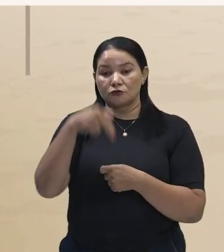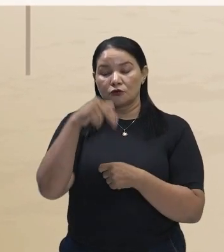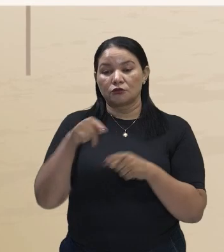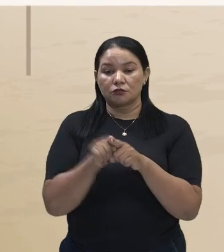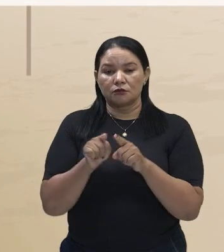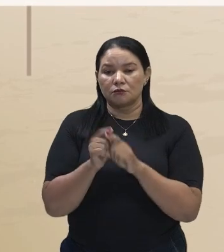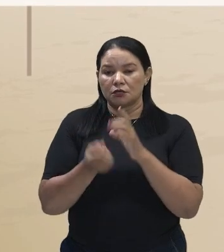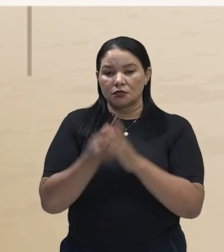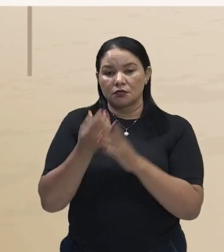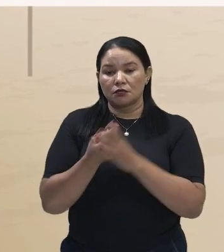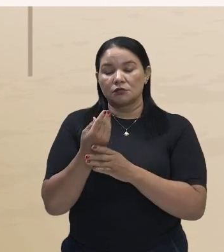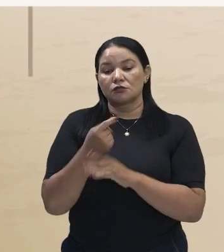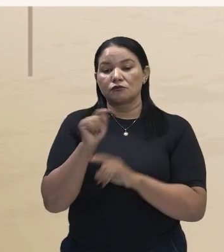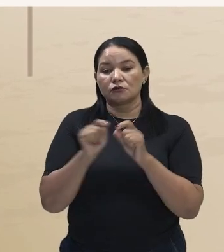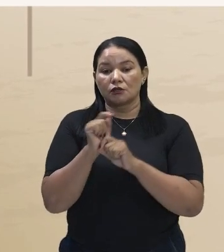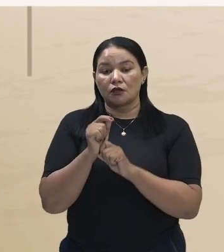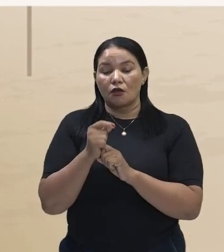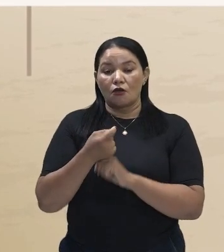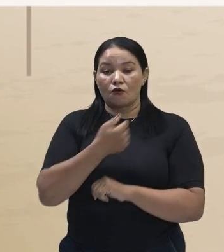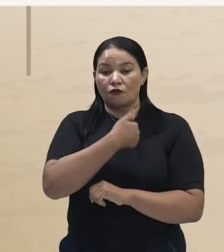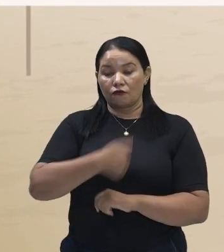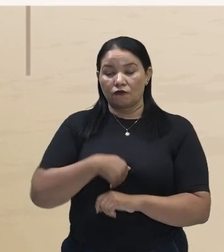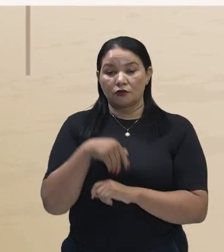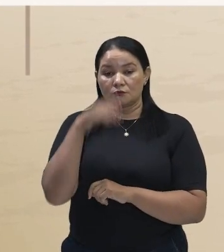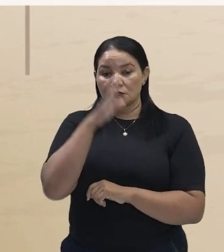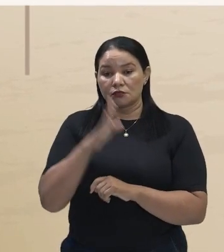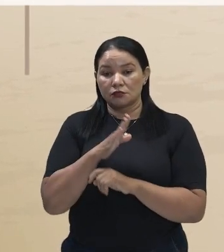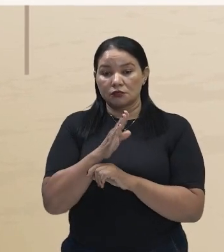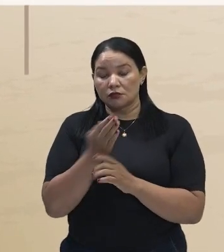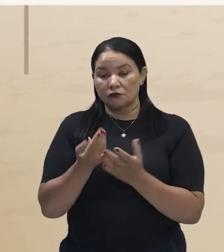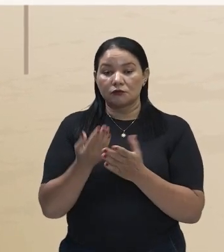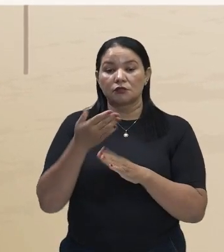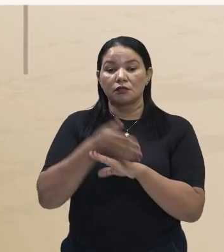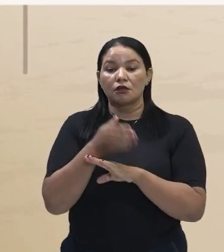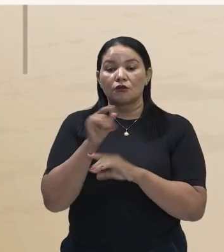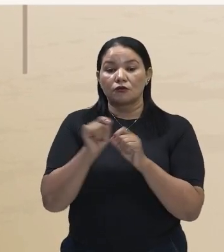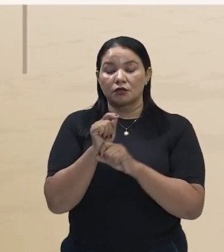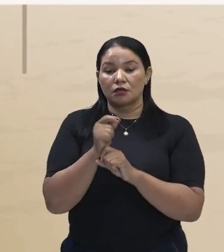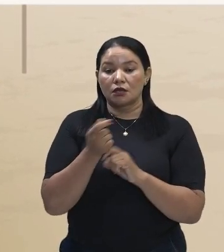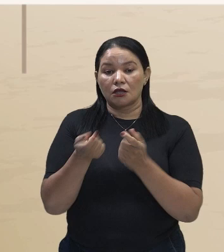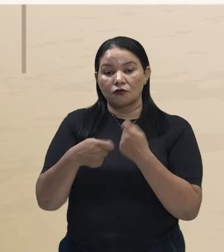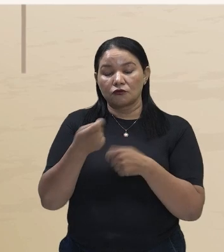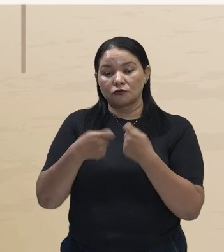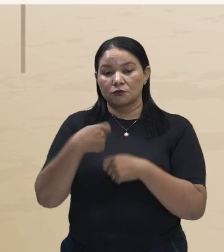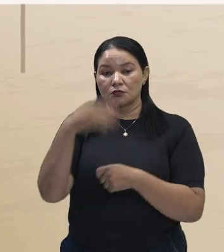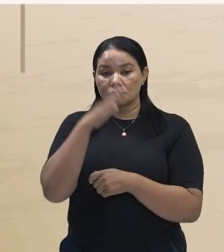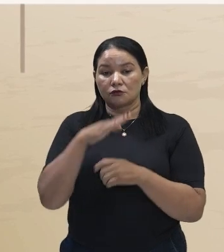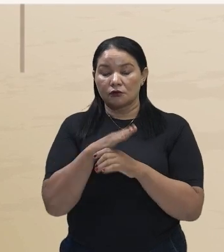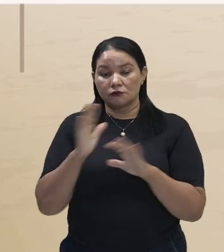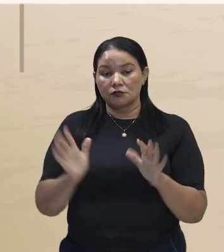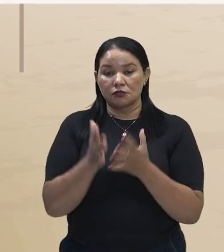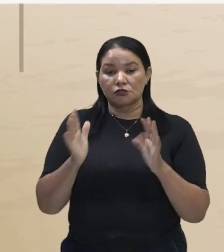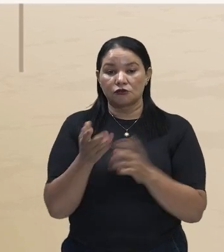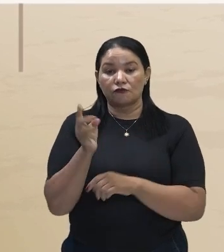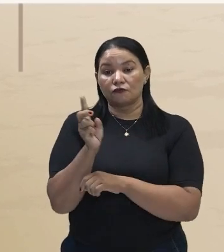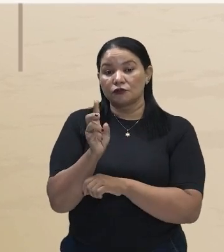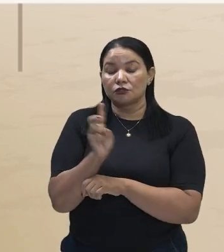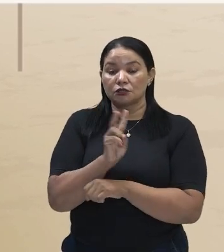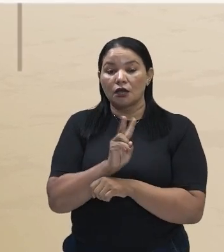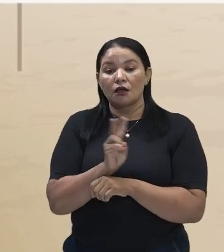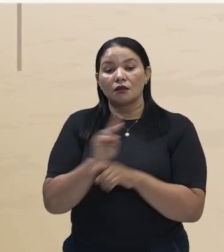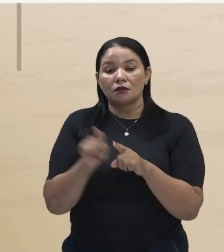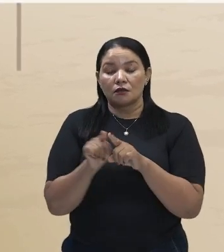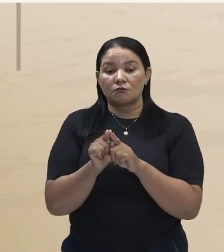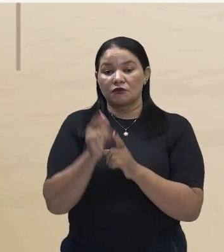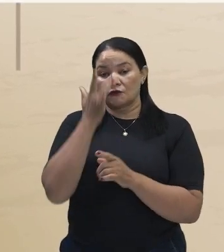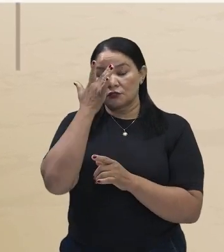de Manaus, o governo brasileiro buscou integrar a Amazônia à economia nacional, oferecendo incentivos fiscais e facilitando o comércio.